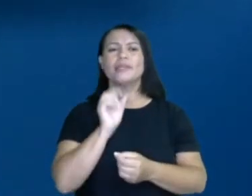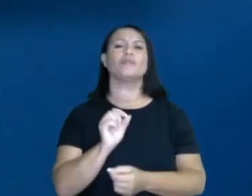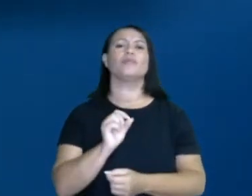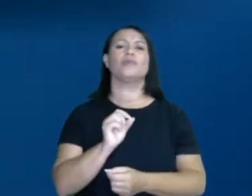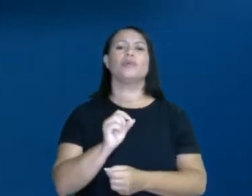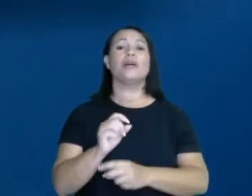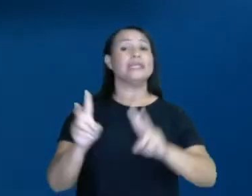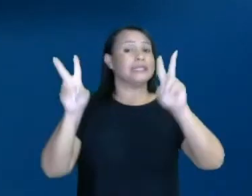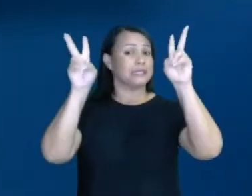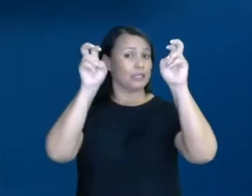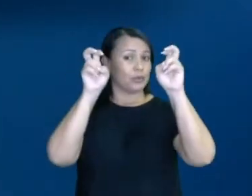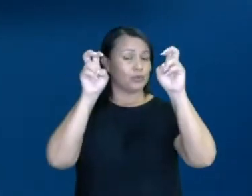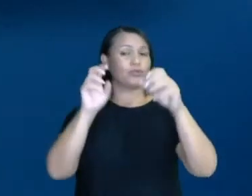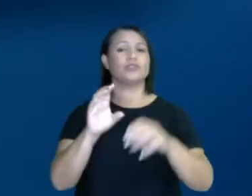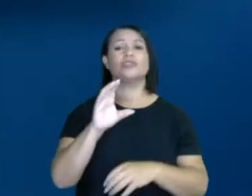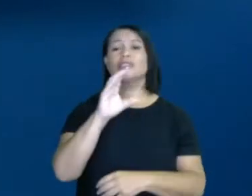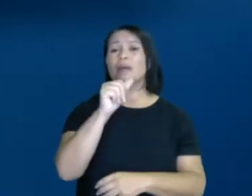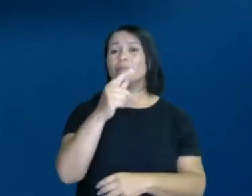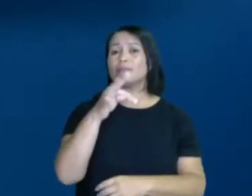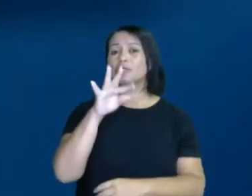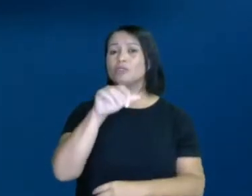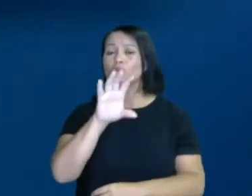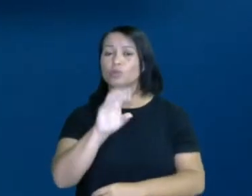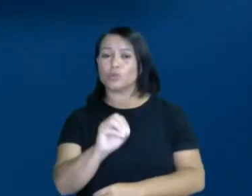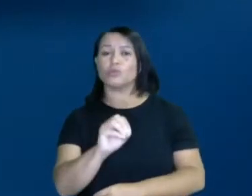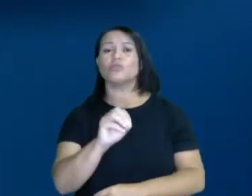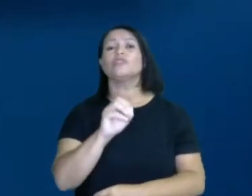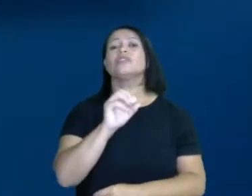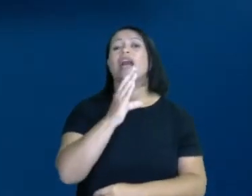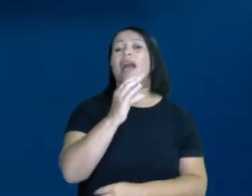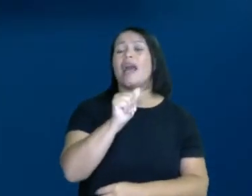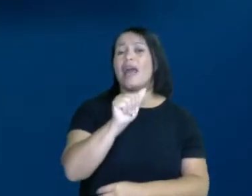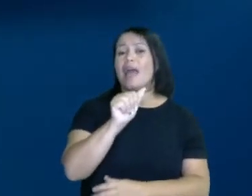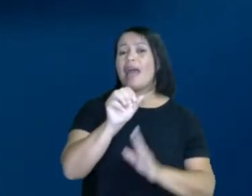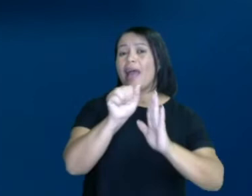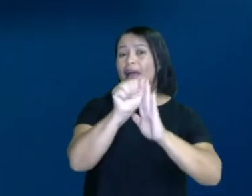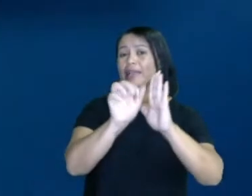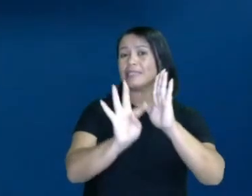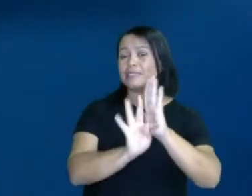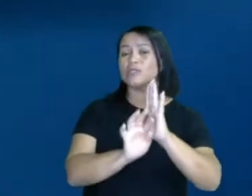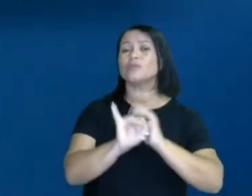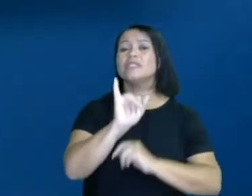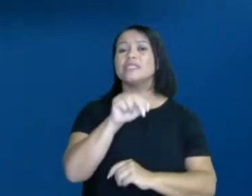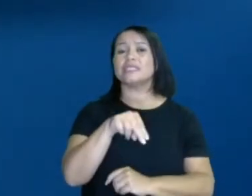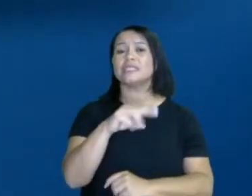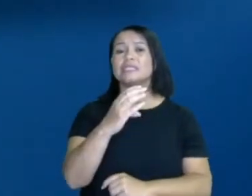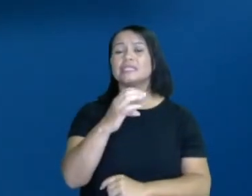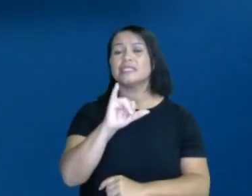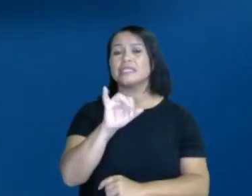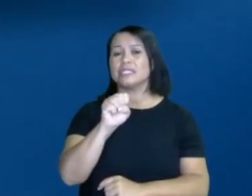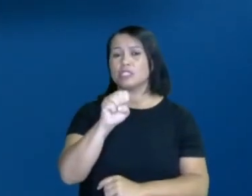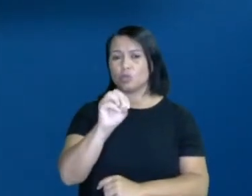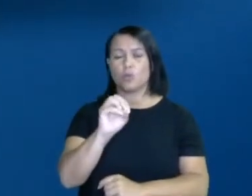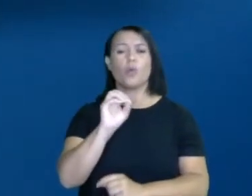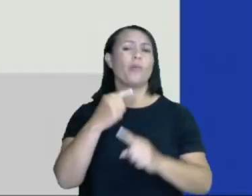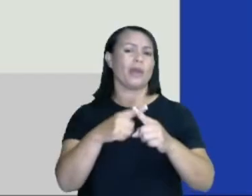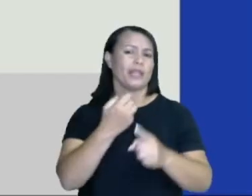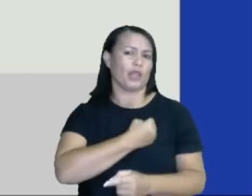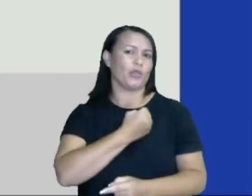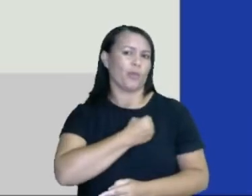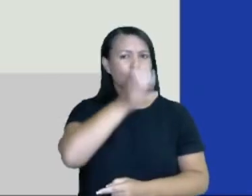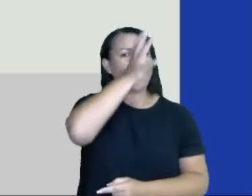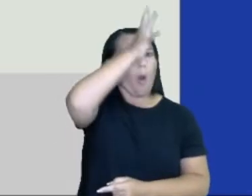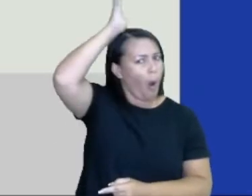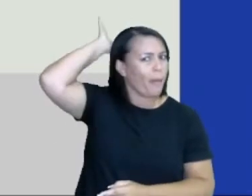títulos, capítulos, artigos e incisos, que são indicados por numerais romanos, tá? Vamos